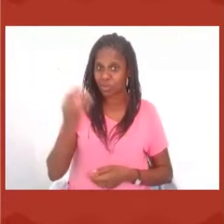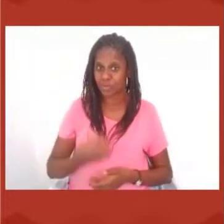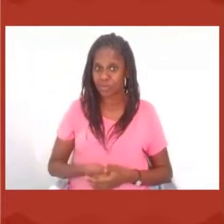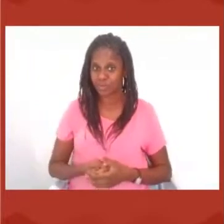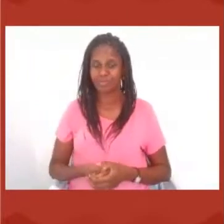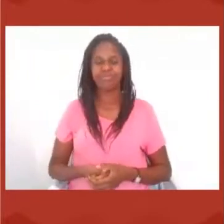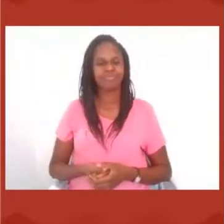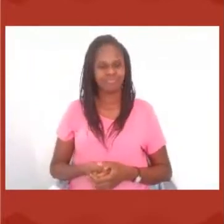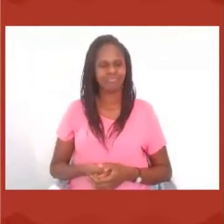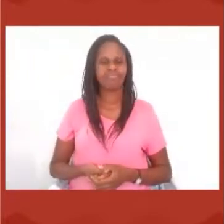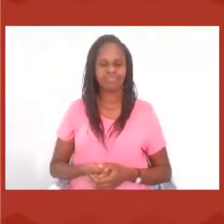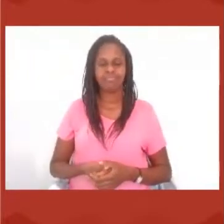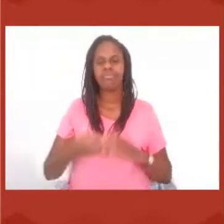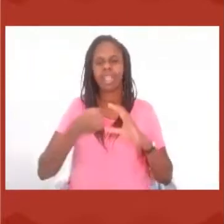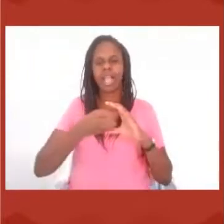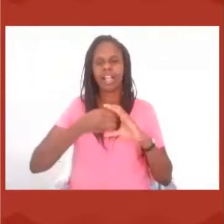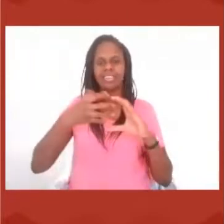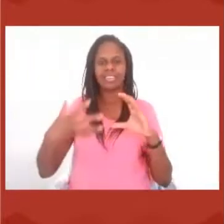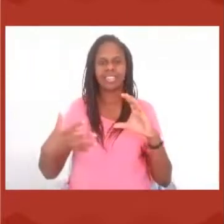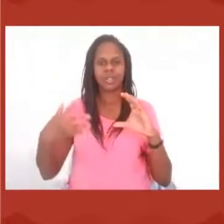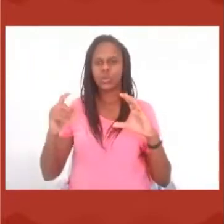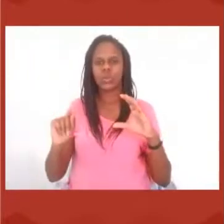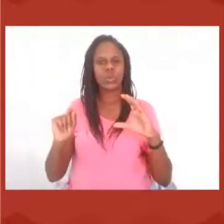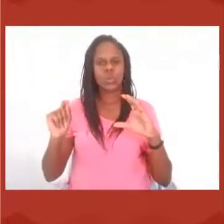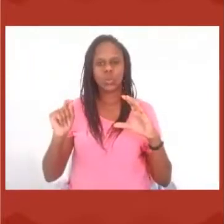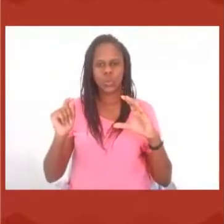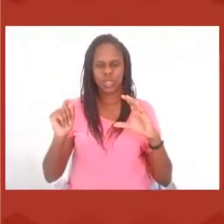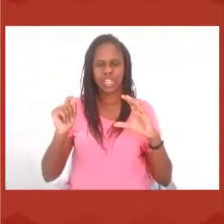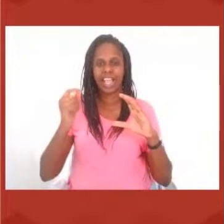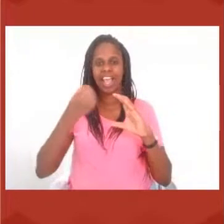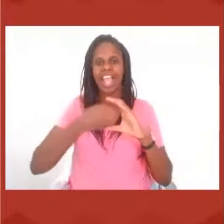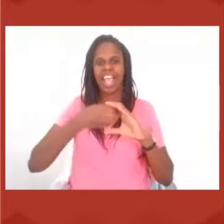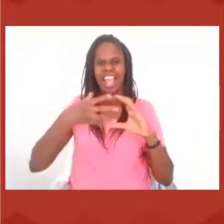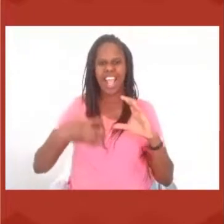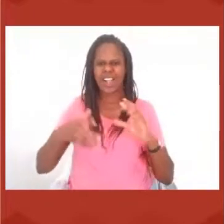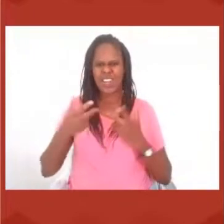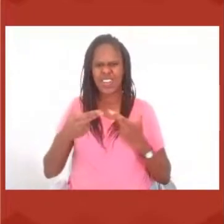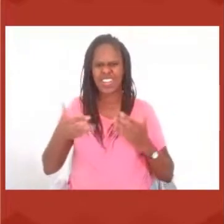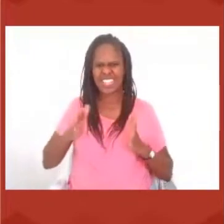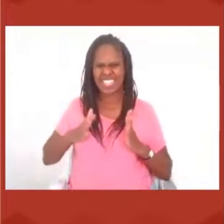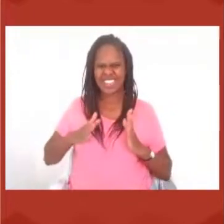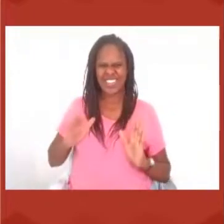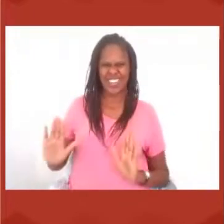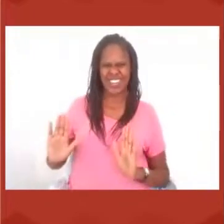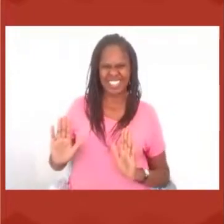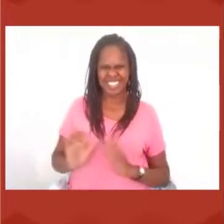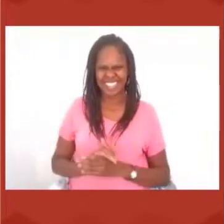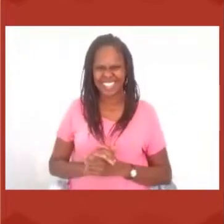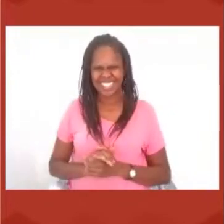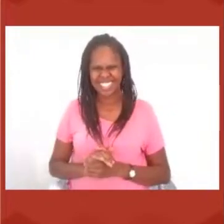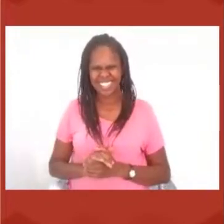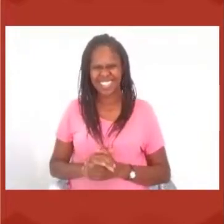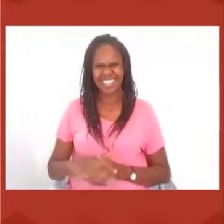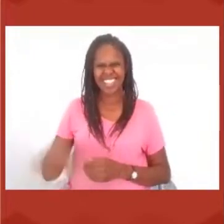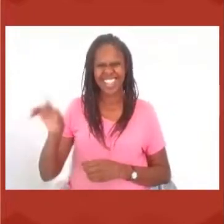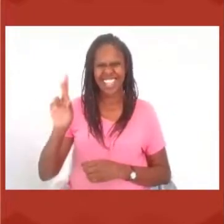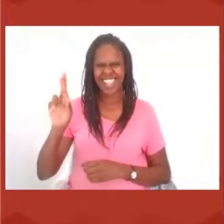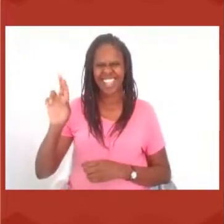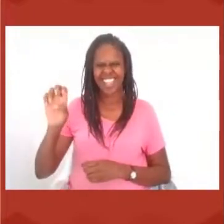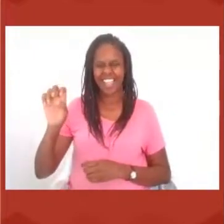Acho que é característica de reversibilidade ou de...